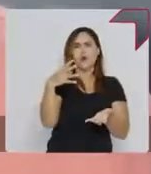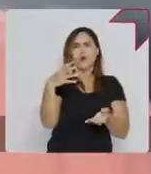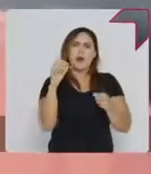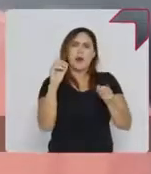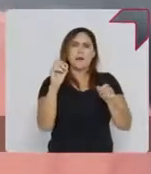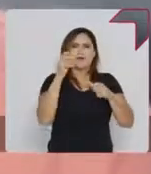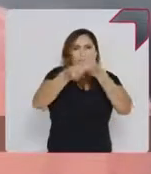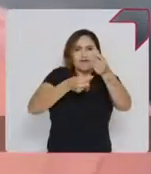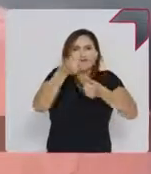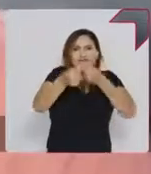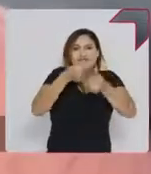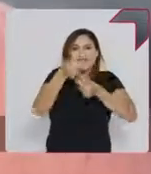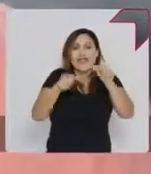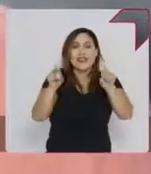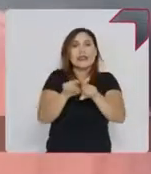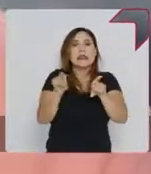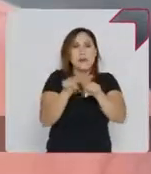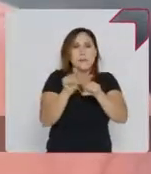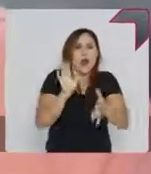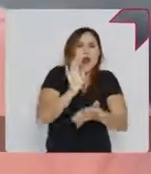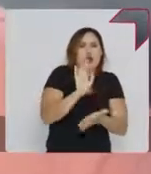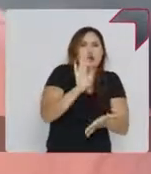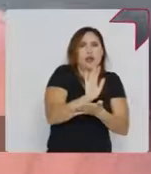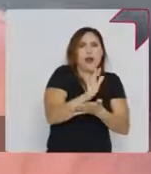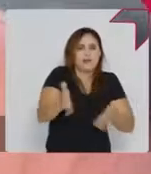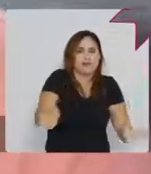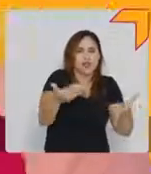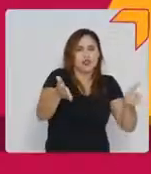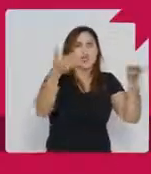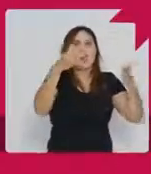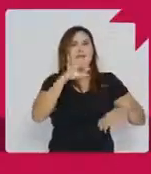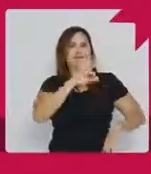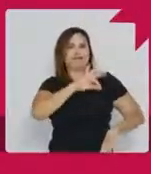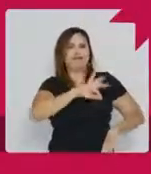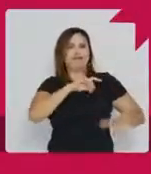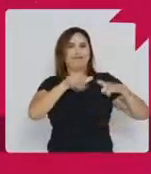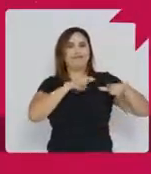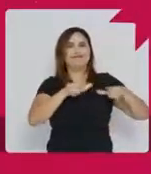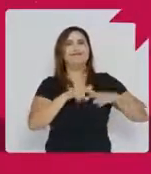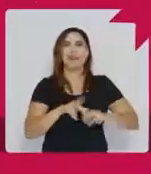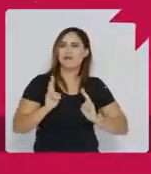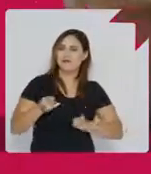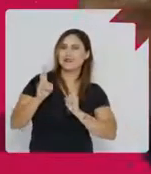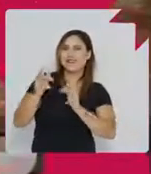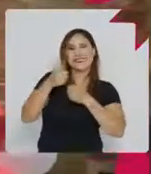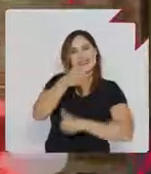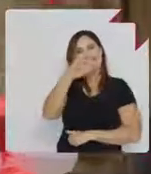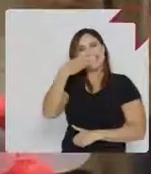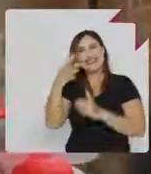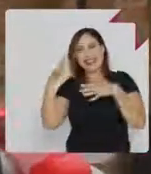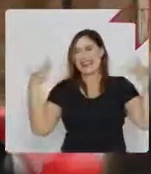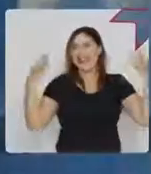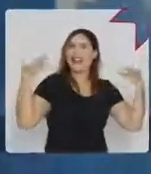de novos negócios e estimular a geração de emprego e renda. Quando 13 passa, arrasta todo mundo.